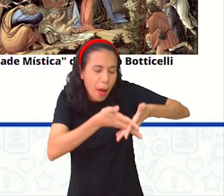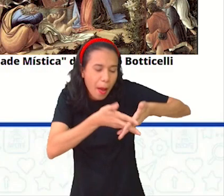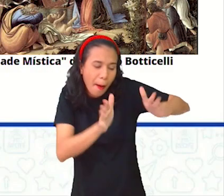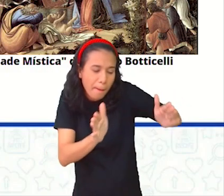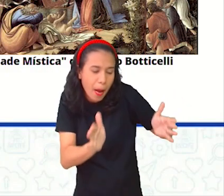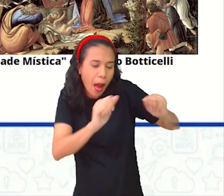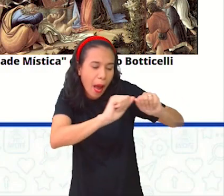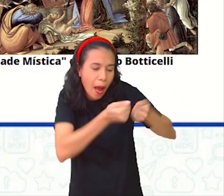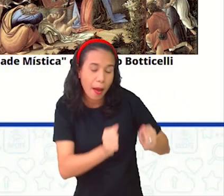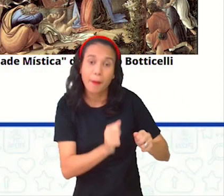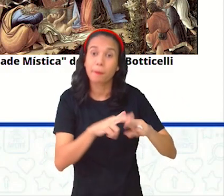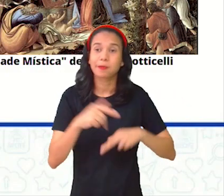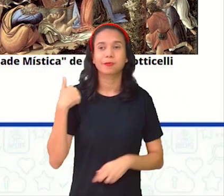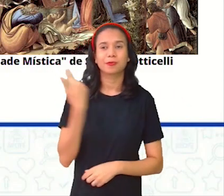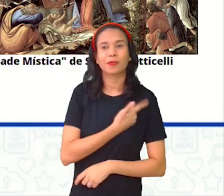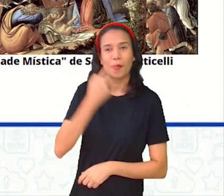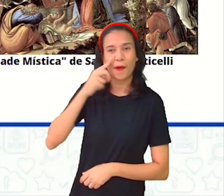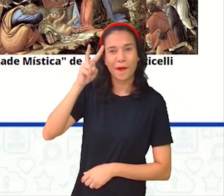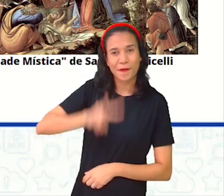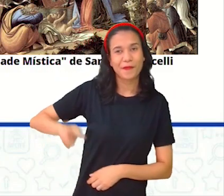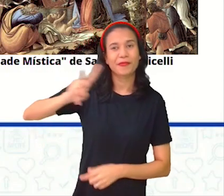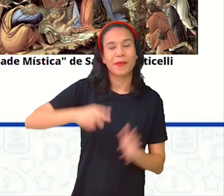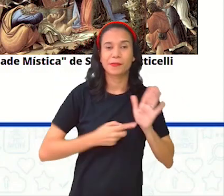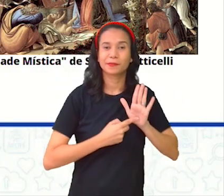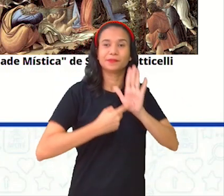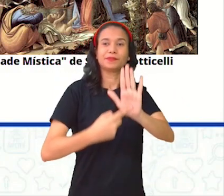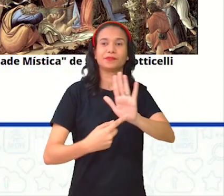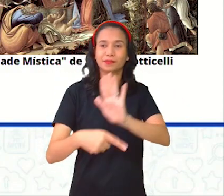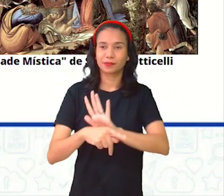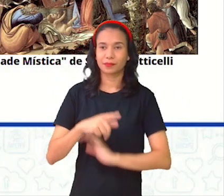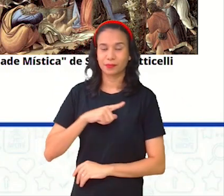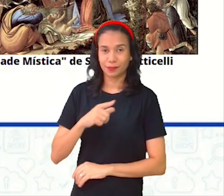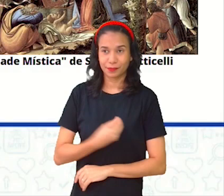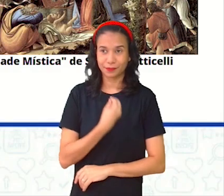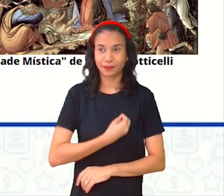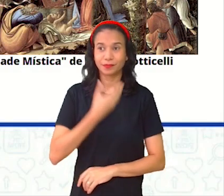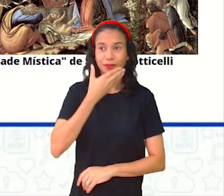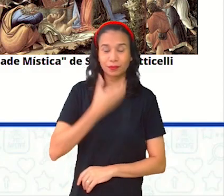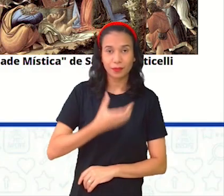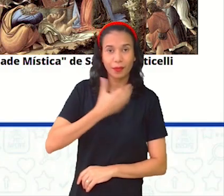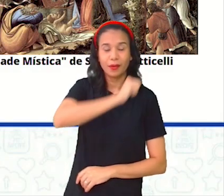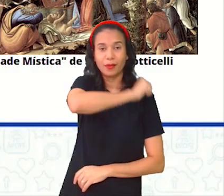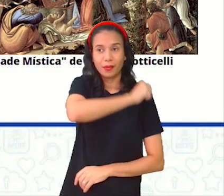Mas antes da gente falar do presépio, vamos dar uma olhadinha na representação do Natal